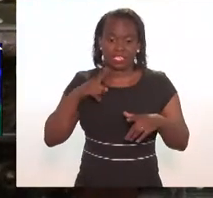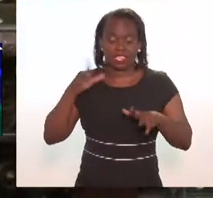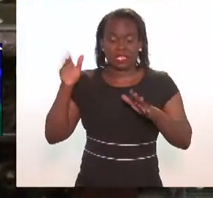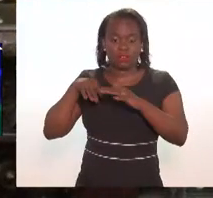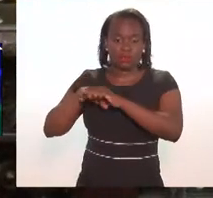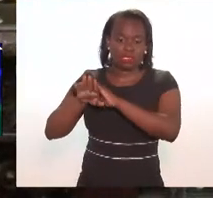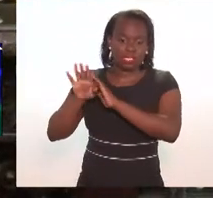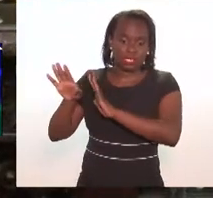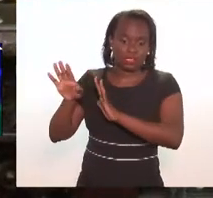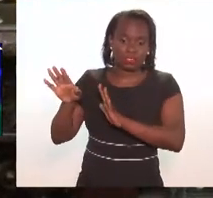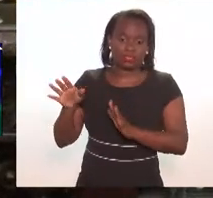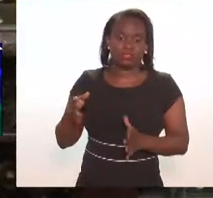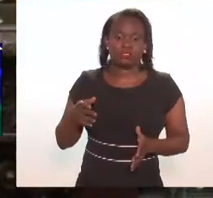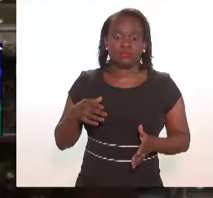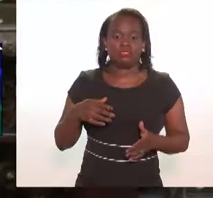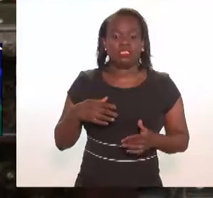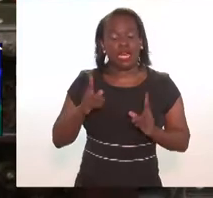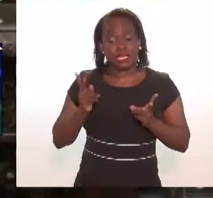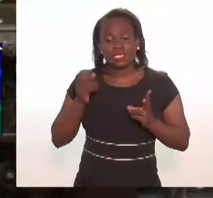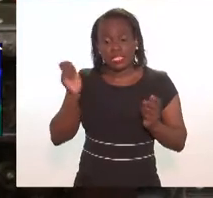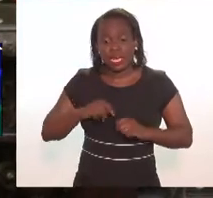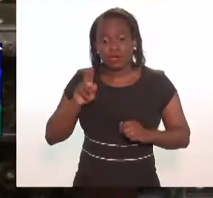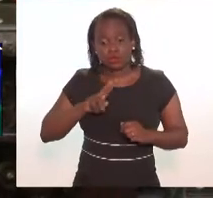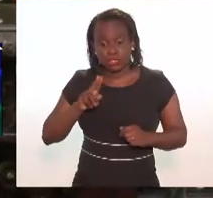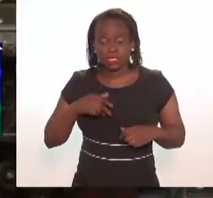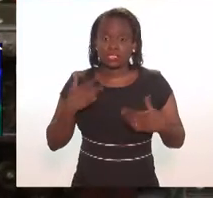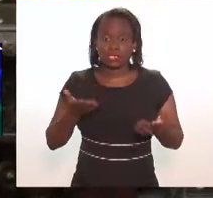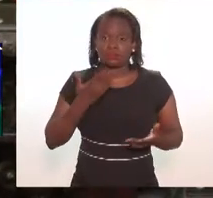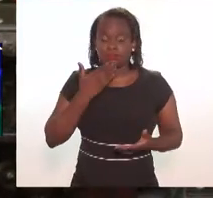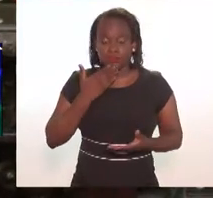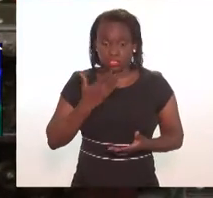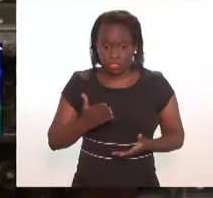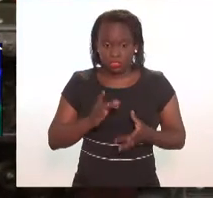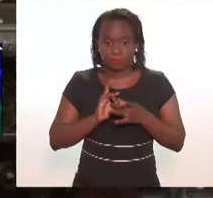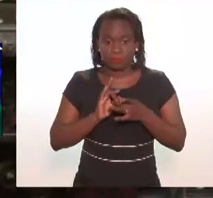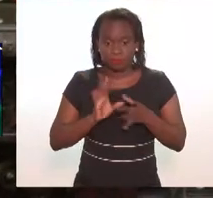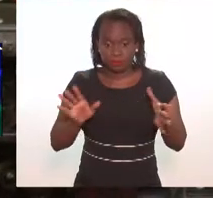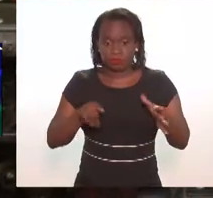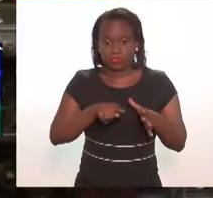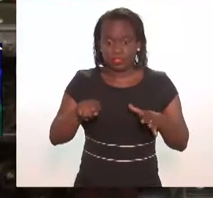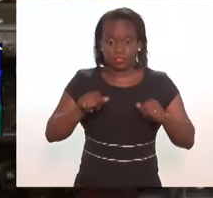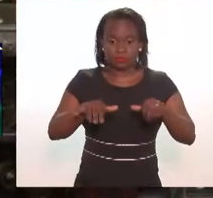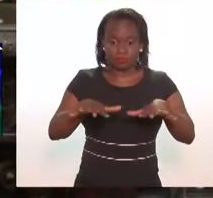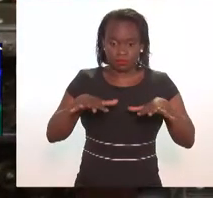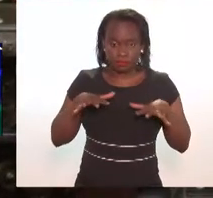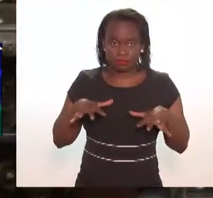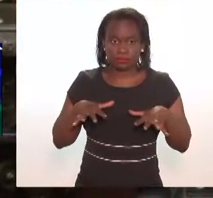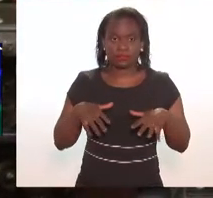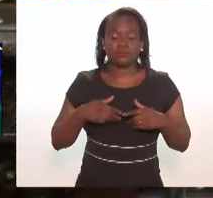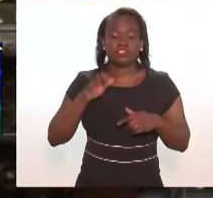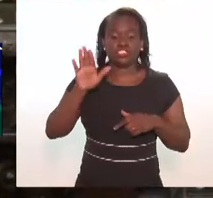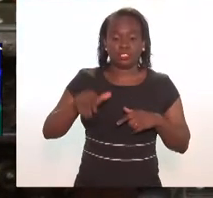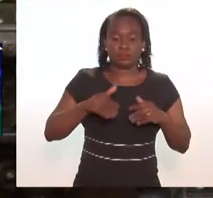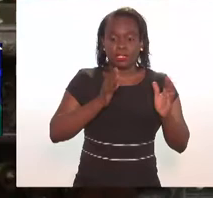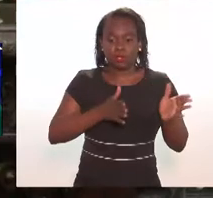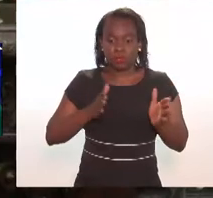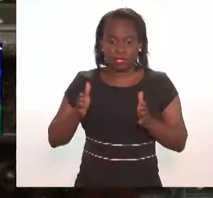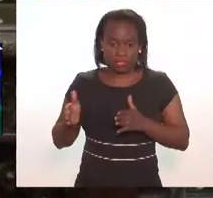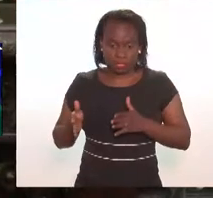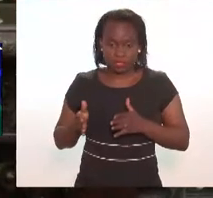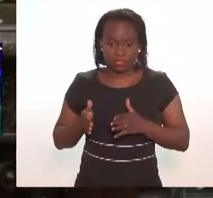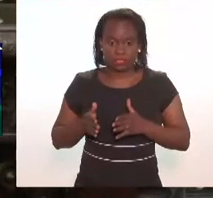estão em bom uso. Então, eu queria pedir permissão do plenário para chamar os trabalhos à